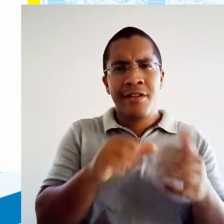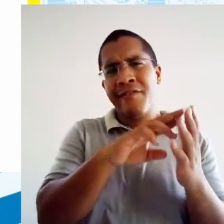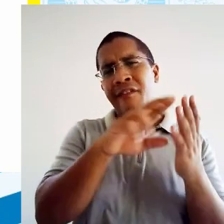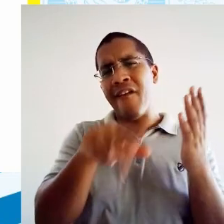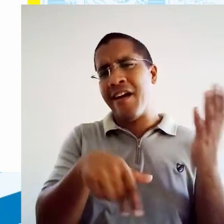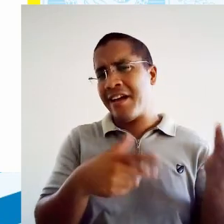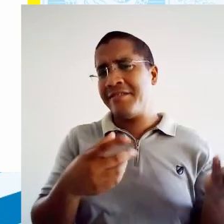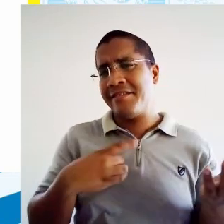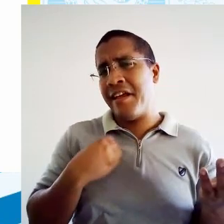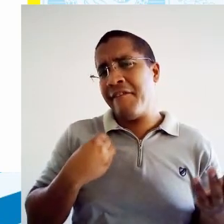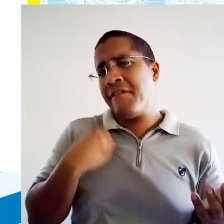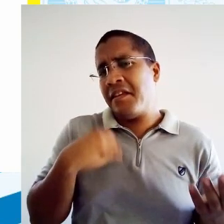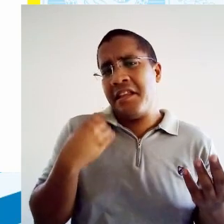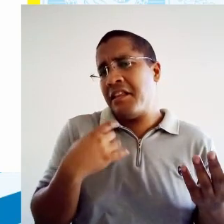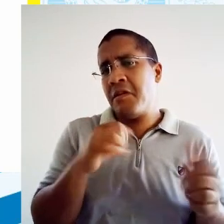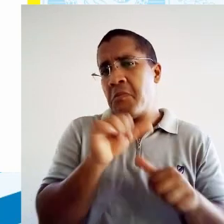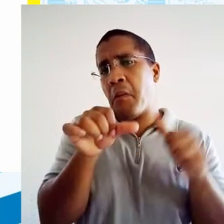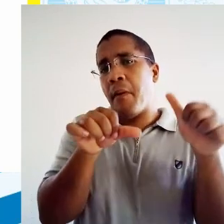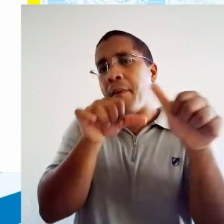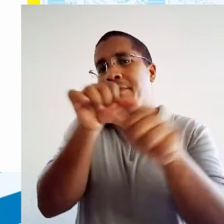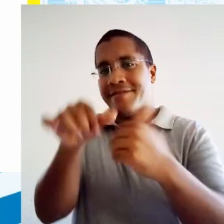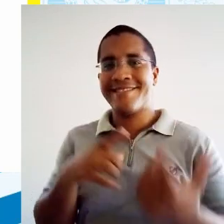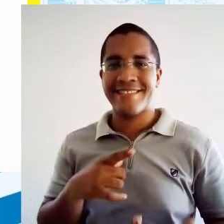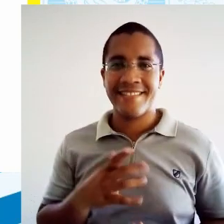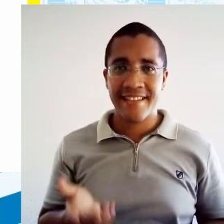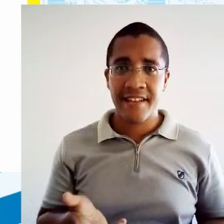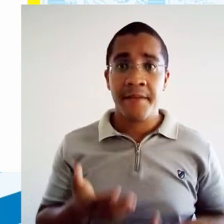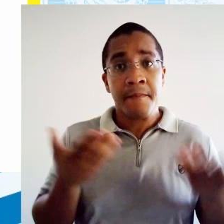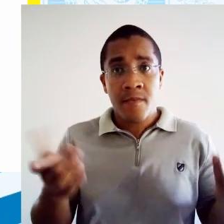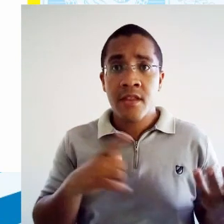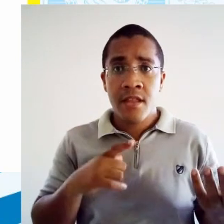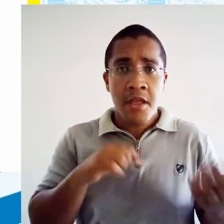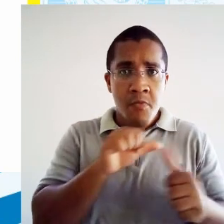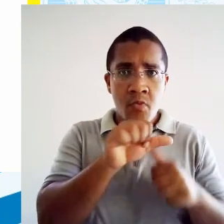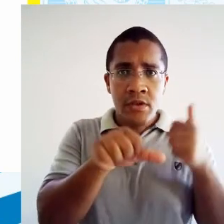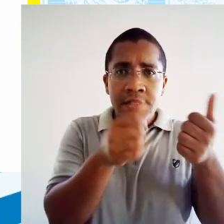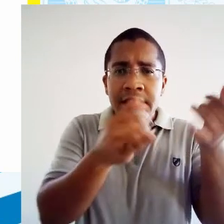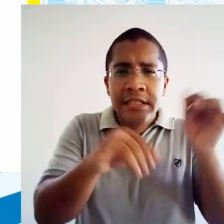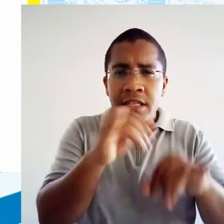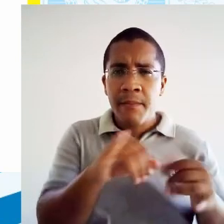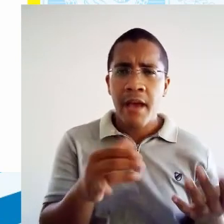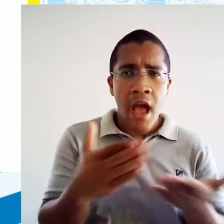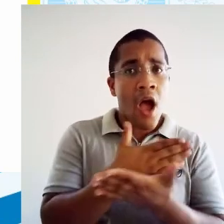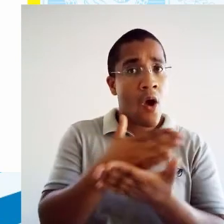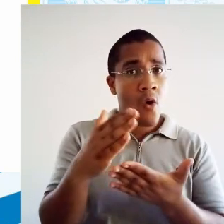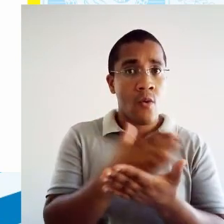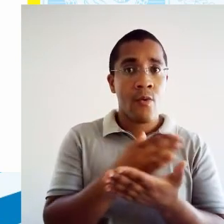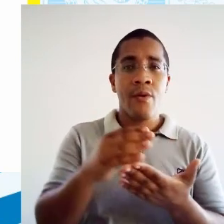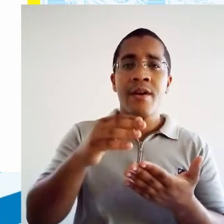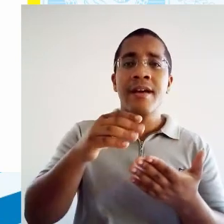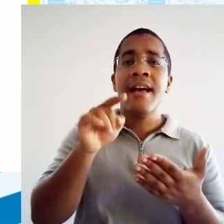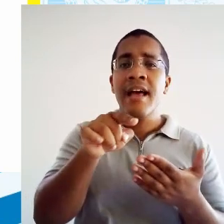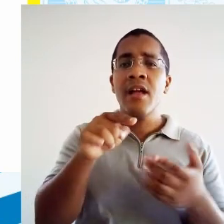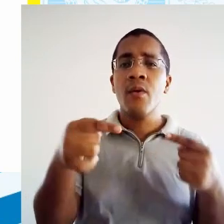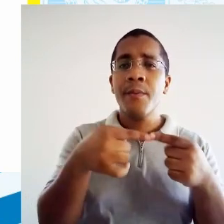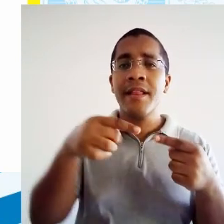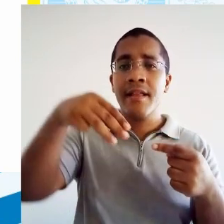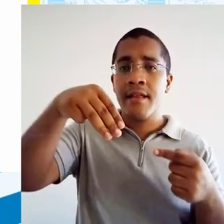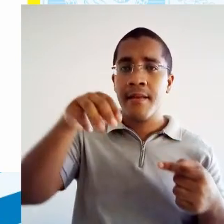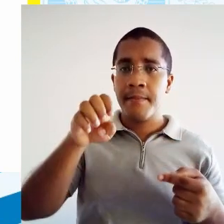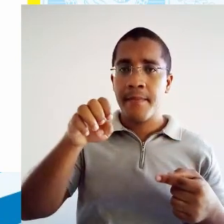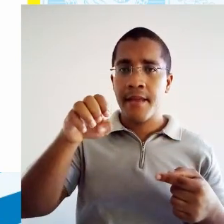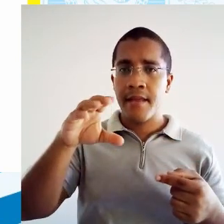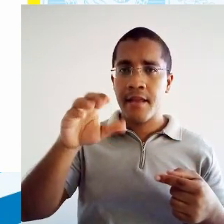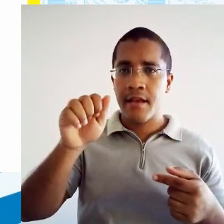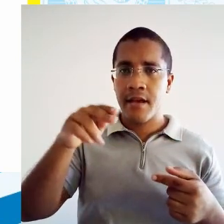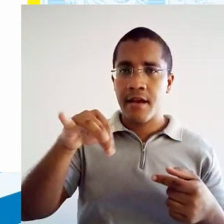presentes em nossos dia a dia. Daí a gente tem as transformações químicas que vai ter a ação mecânica. Essa